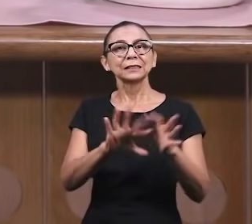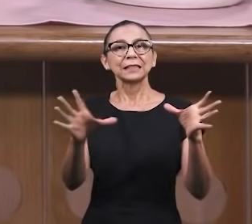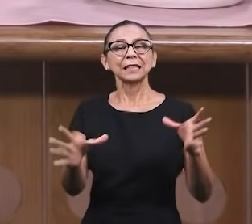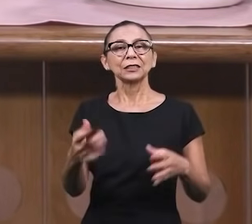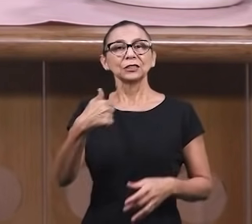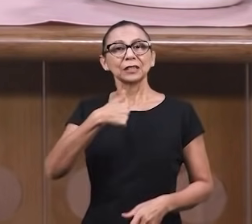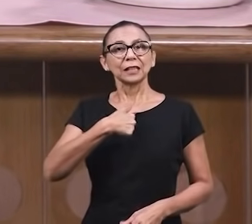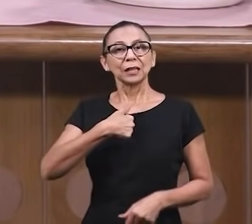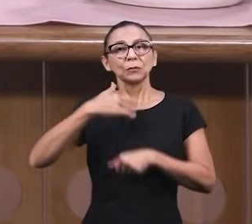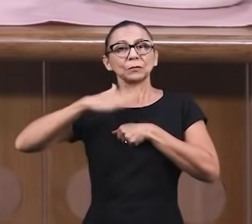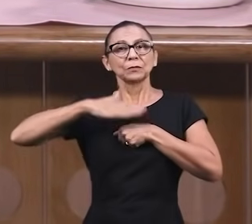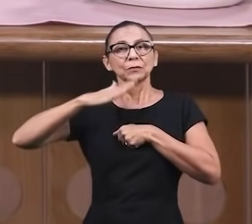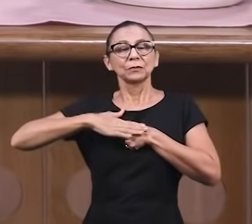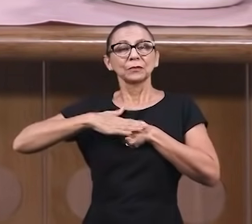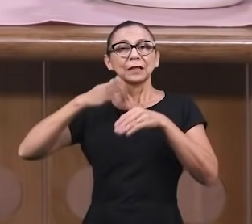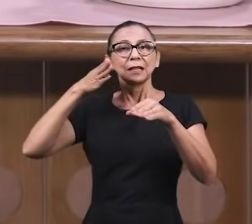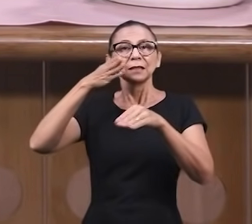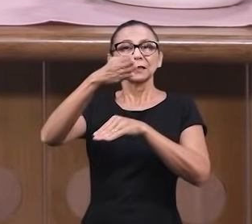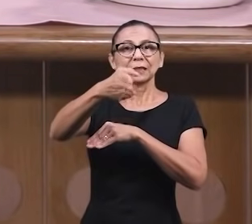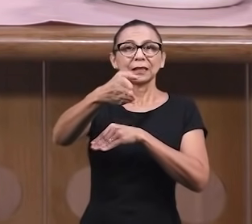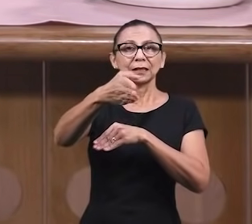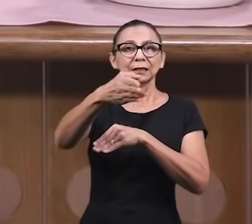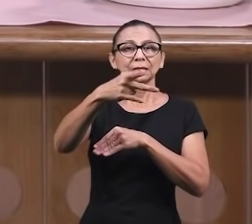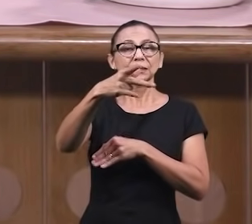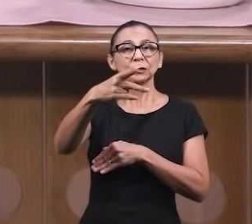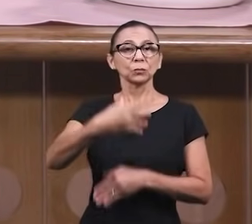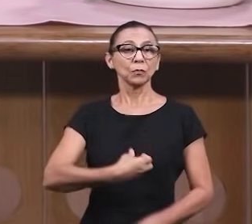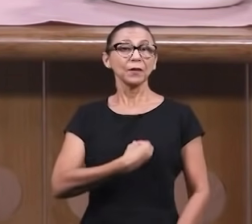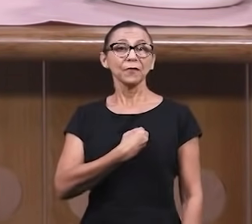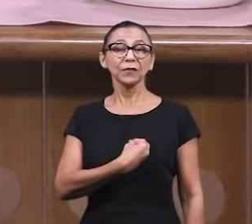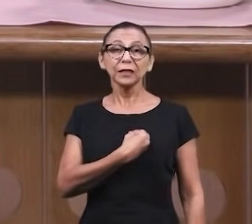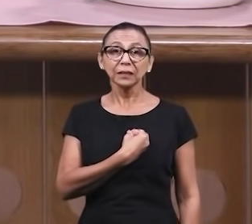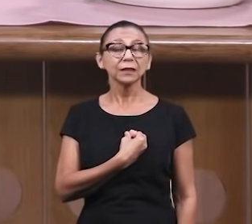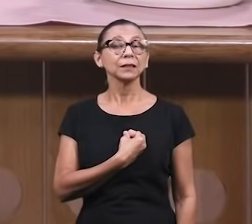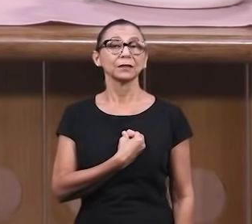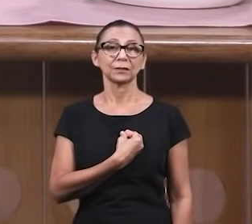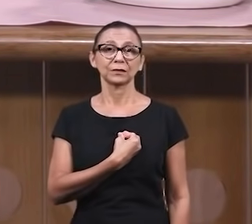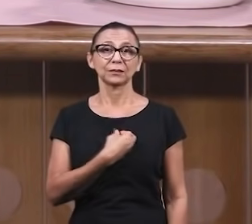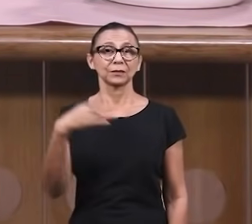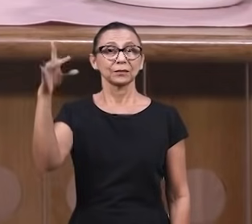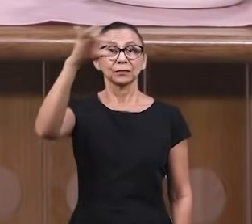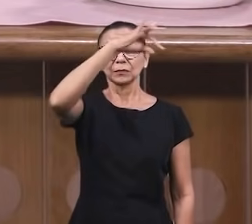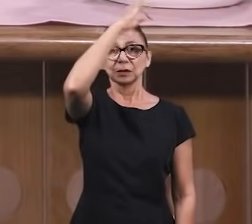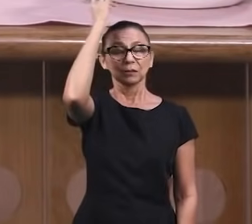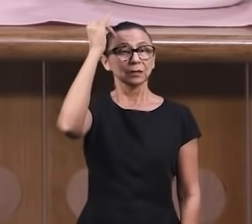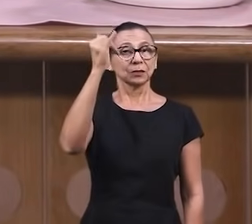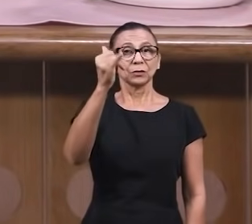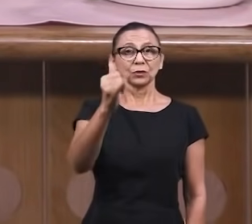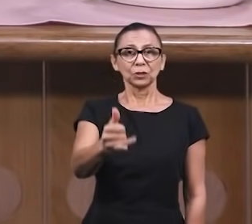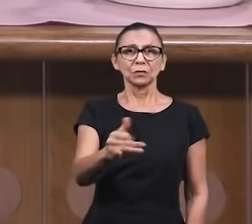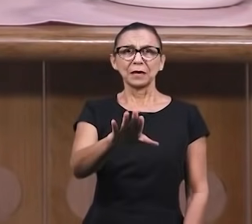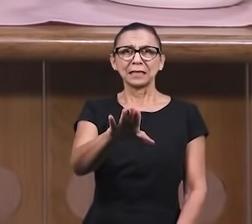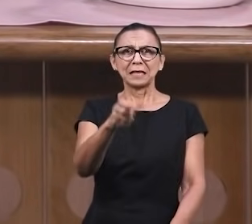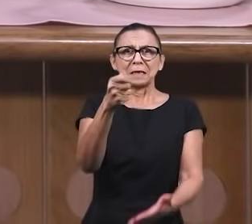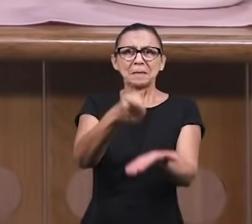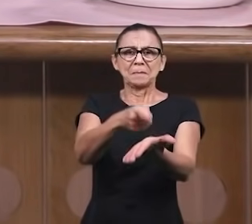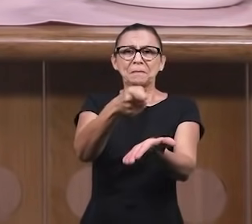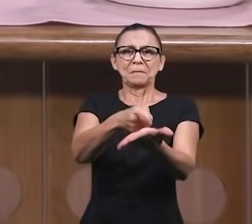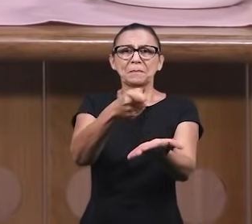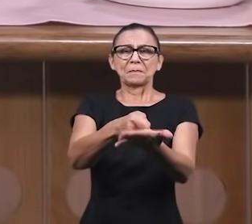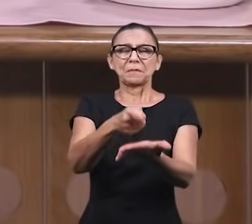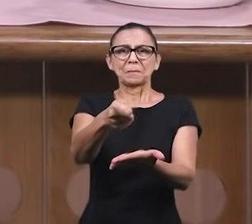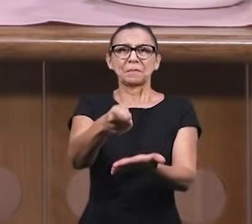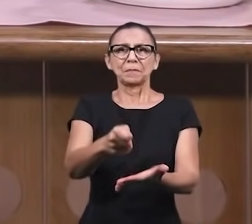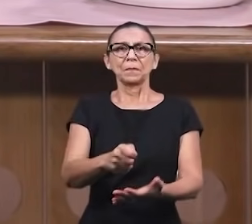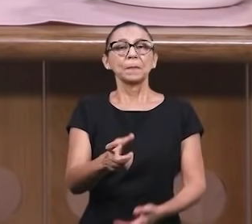vida. E quando você abre isso, porque ele não vai forçar você,